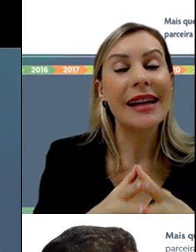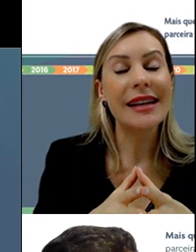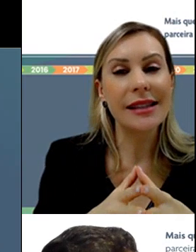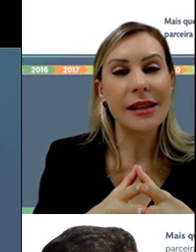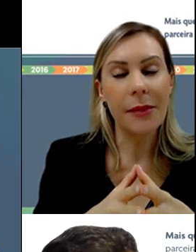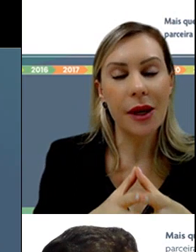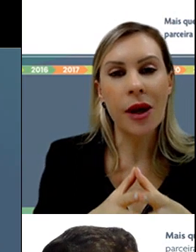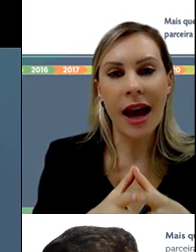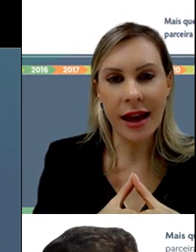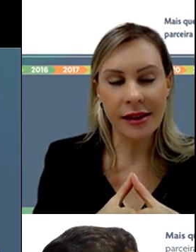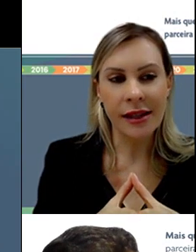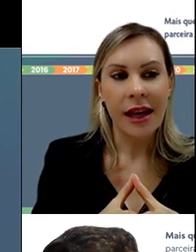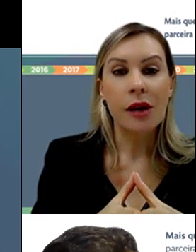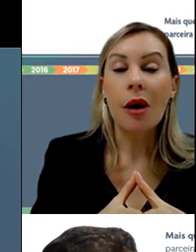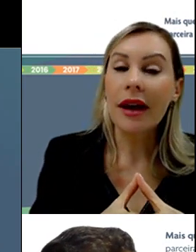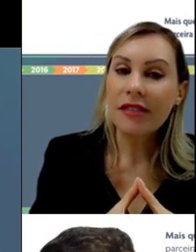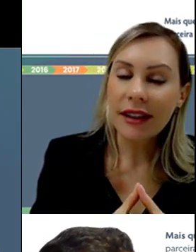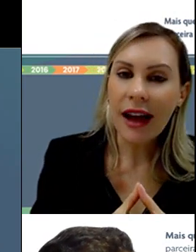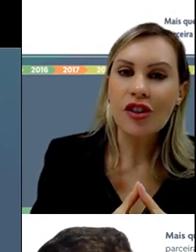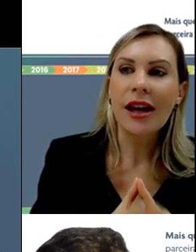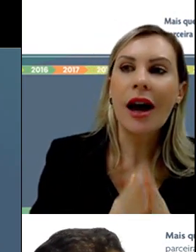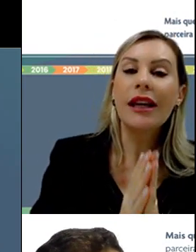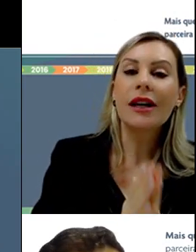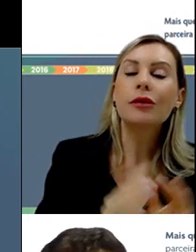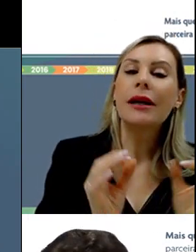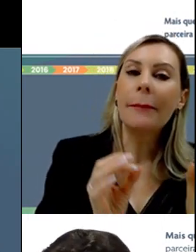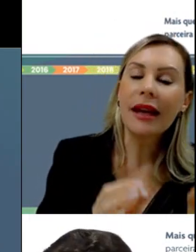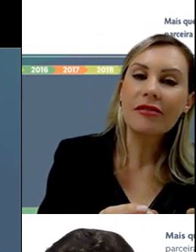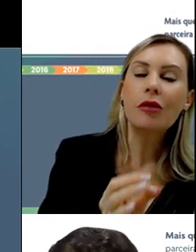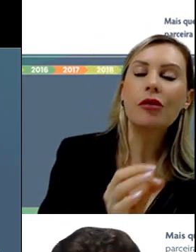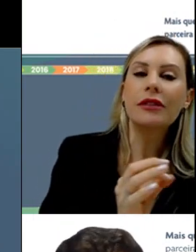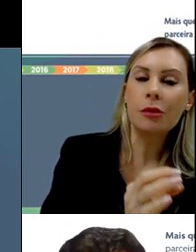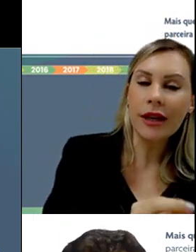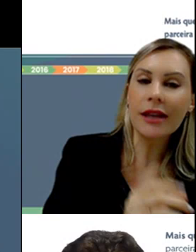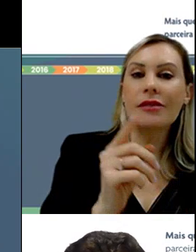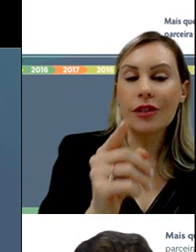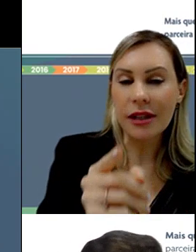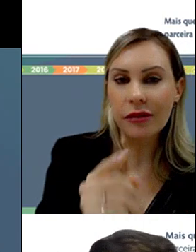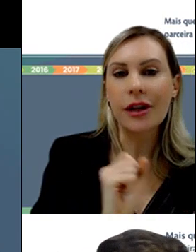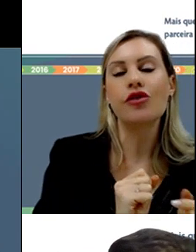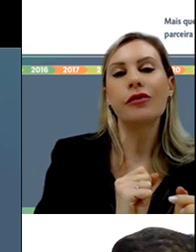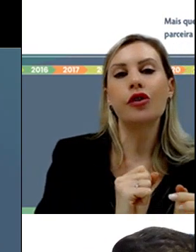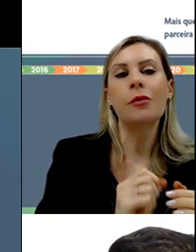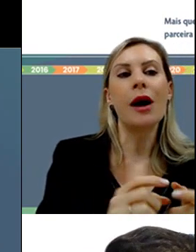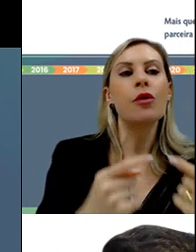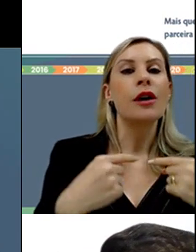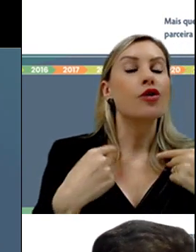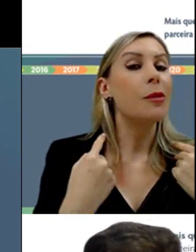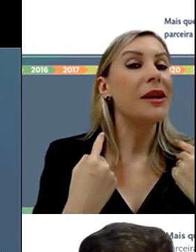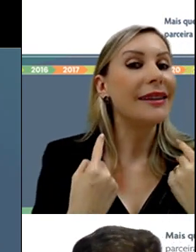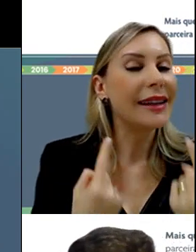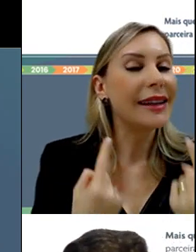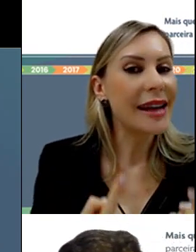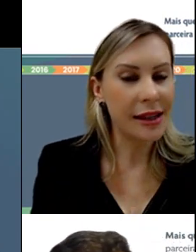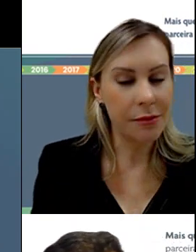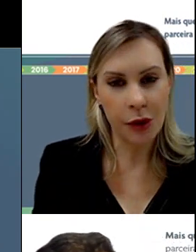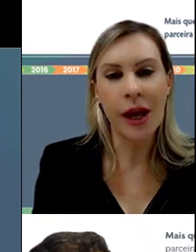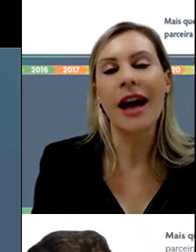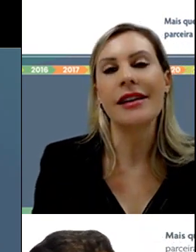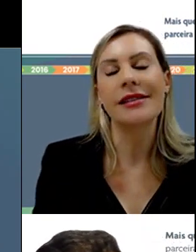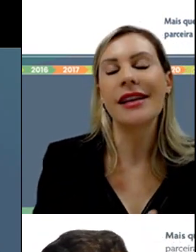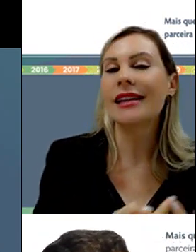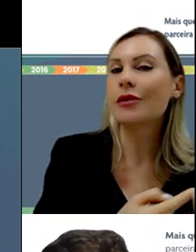de 13 mil reais. Qual é a vantagem? A União também vai contribuir, se você for ativo normal, sobre